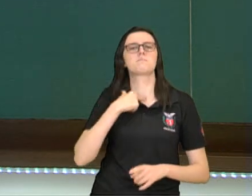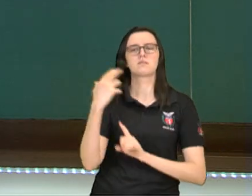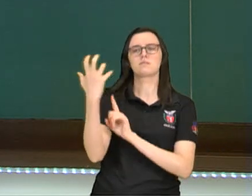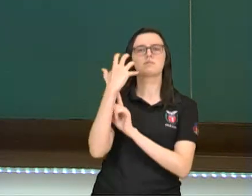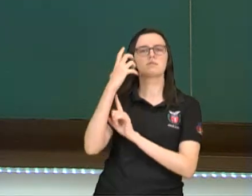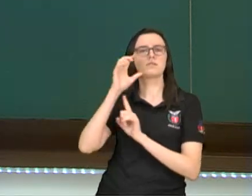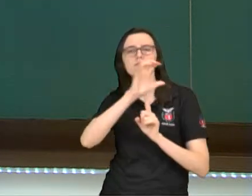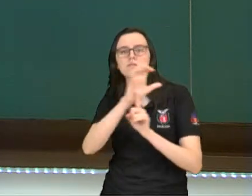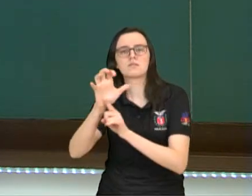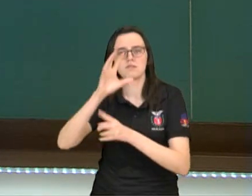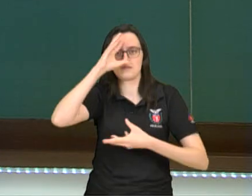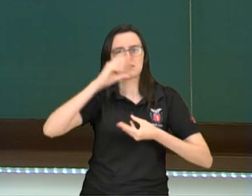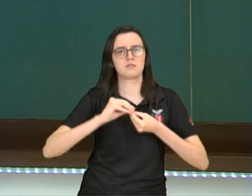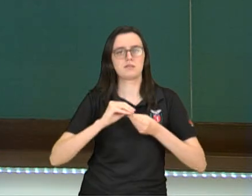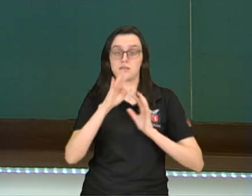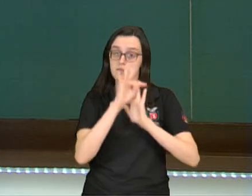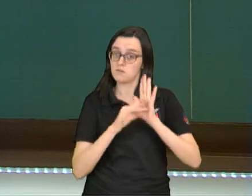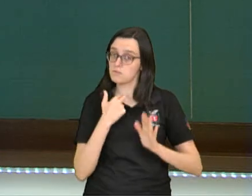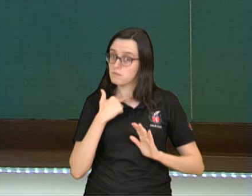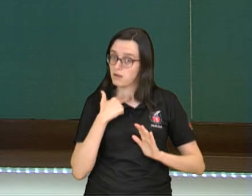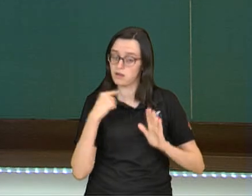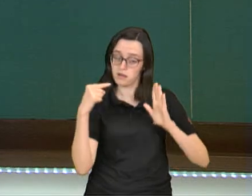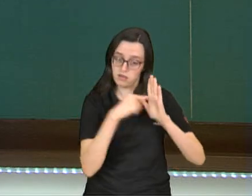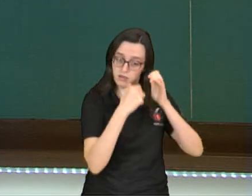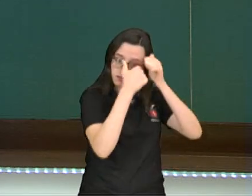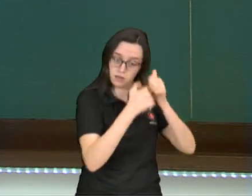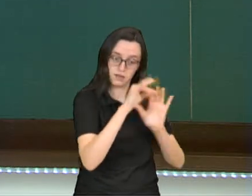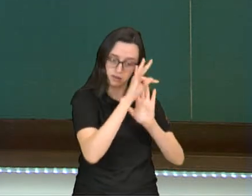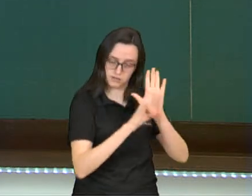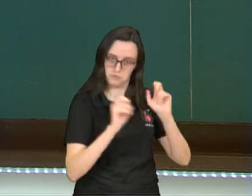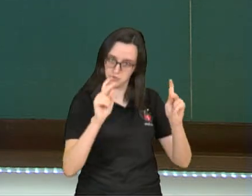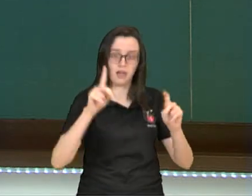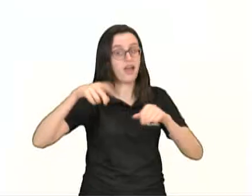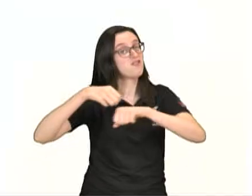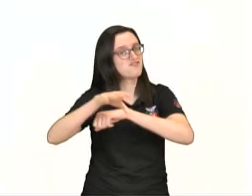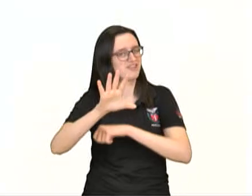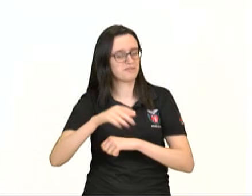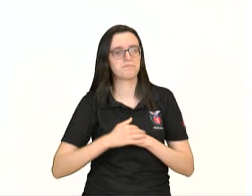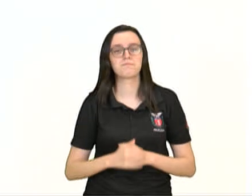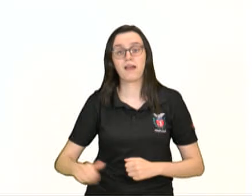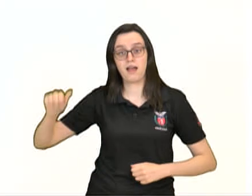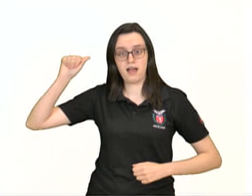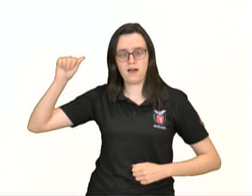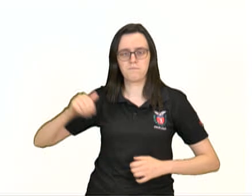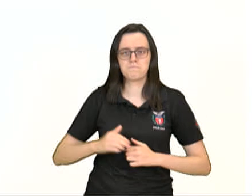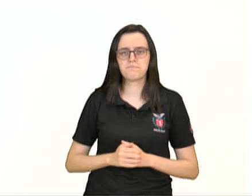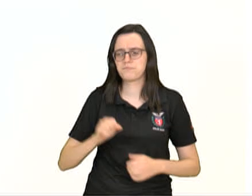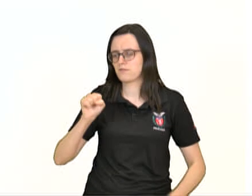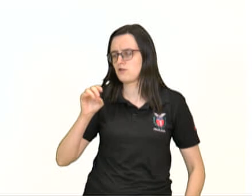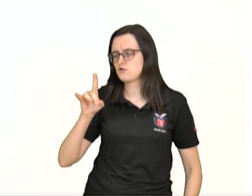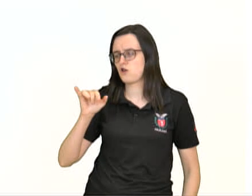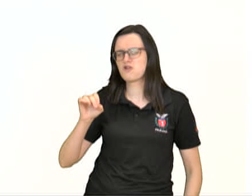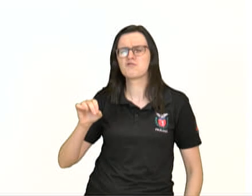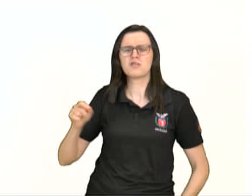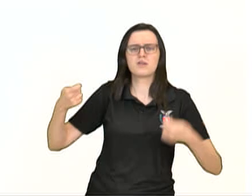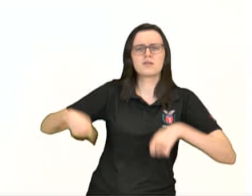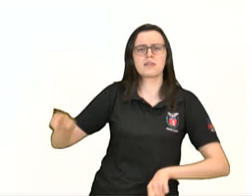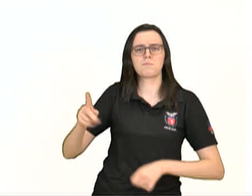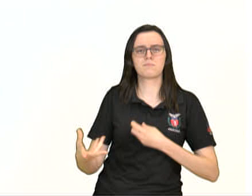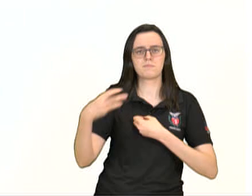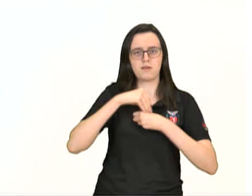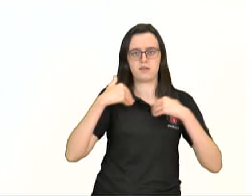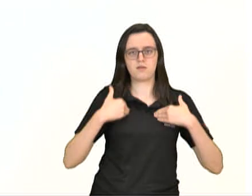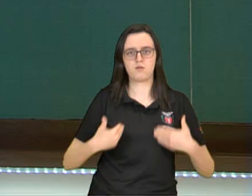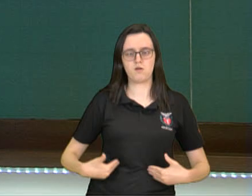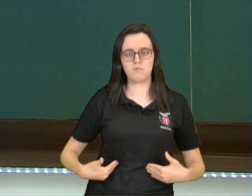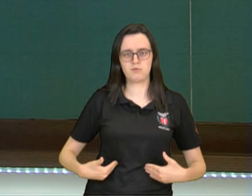numa interpretação de um texto, tá bom? Ó, fica a dica. Letra A. O sódio não é necessário ao nosso